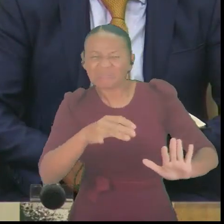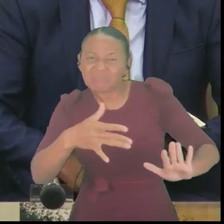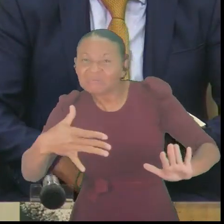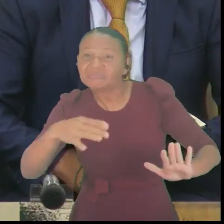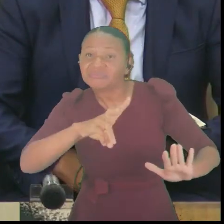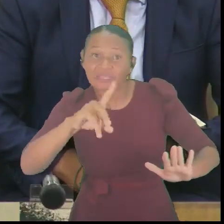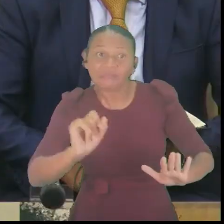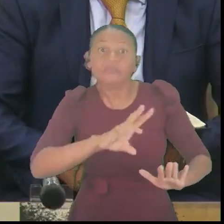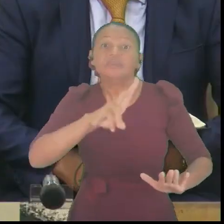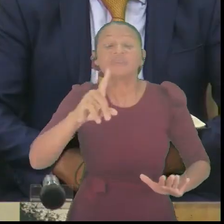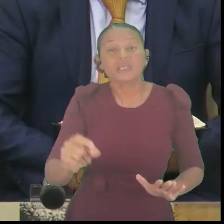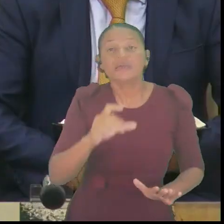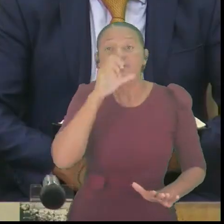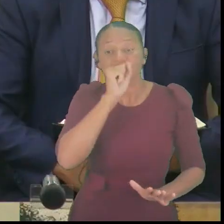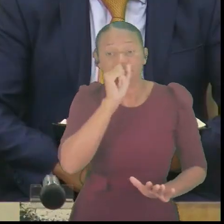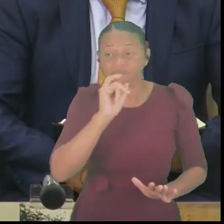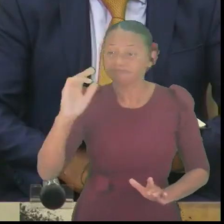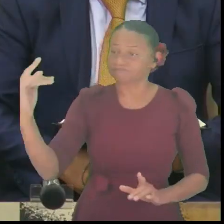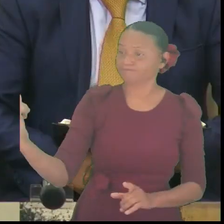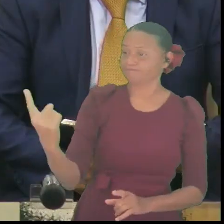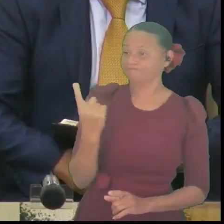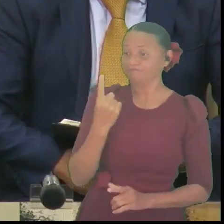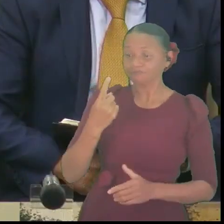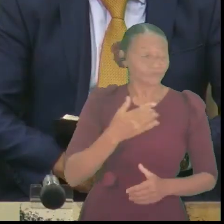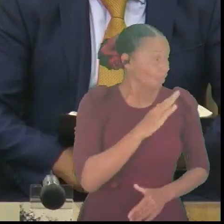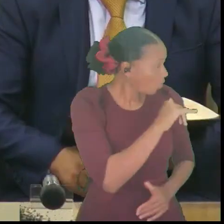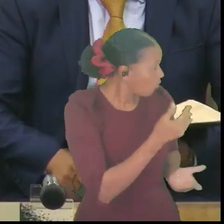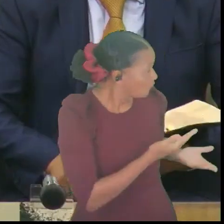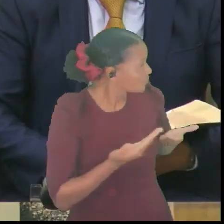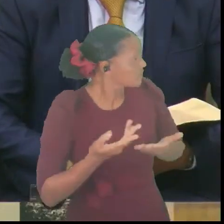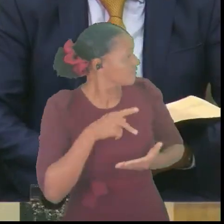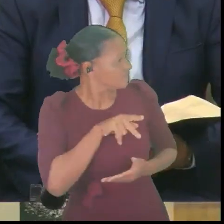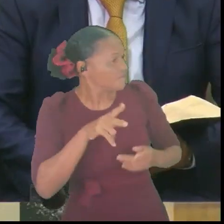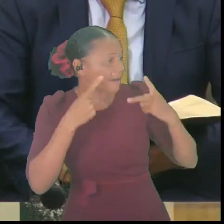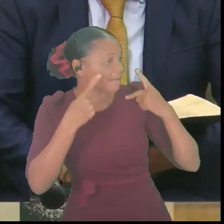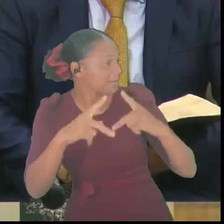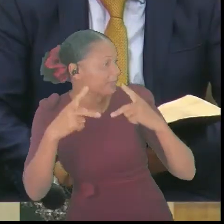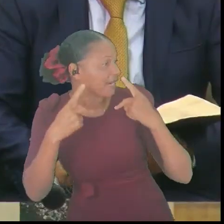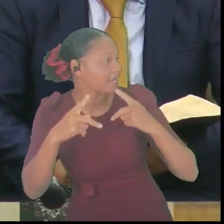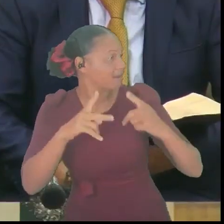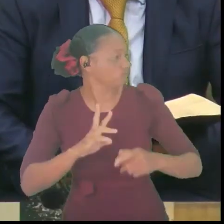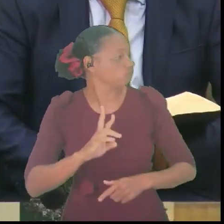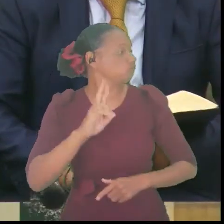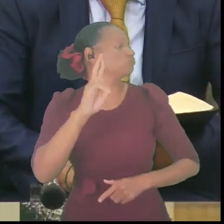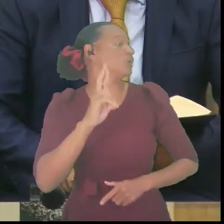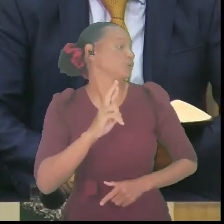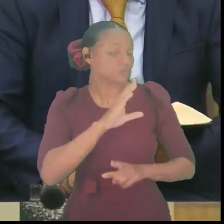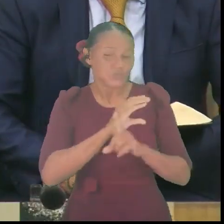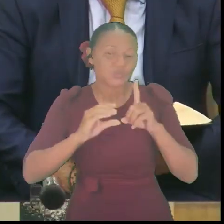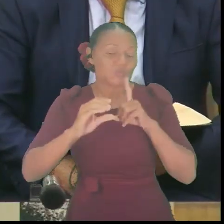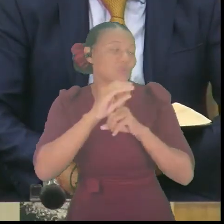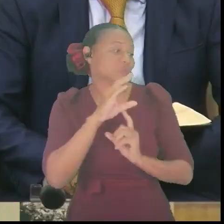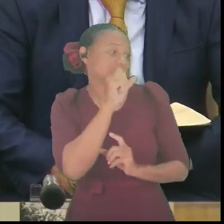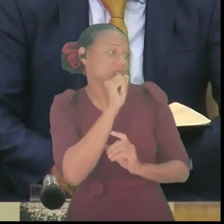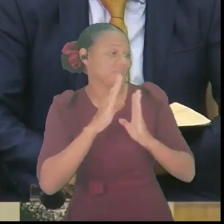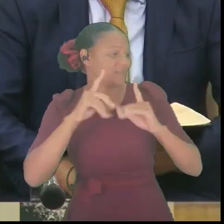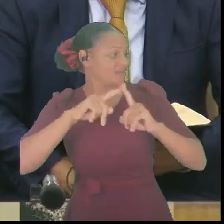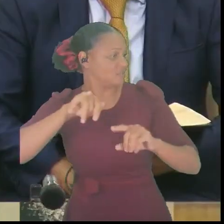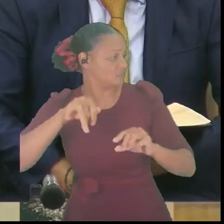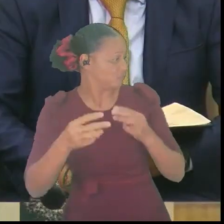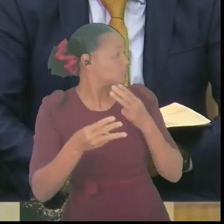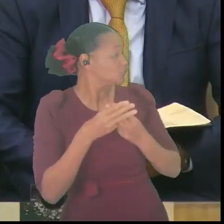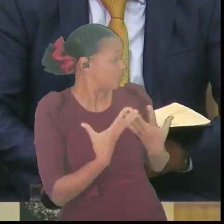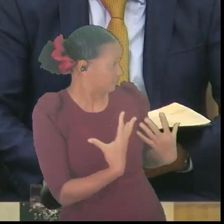de sábado, ele foi convidado para ser o ministro da palavra no culto de sábado da sinagoga. Assumindo então